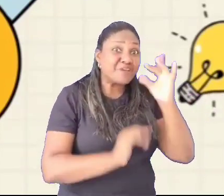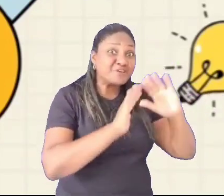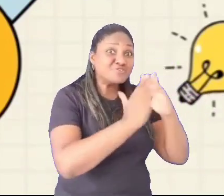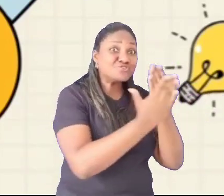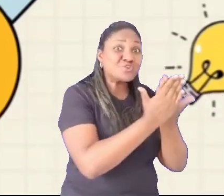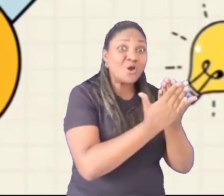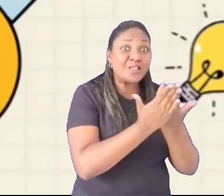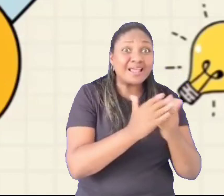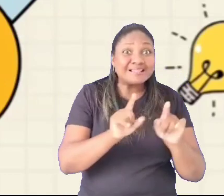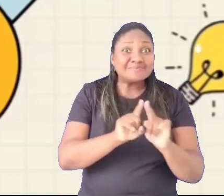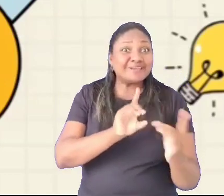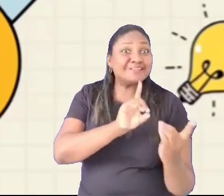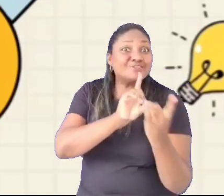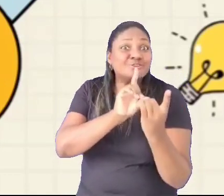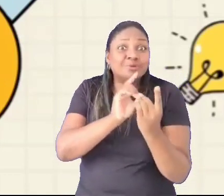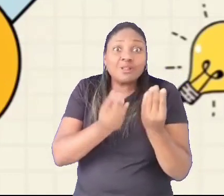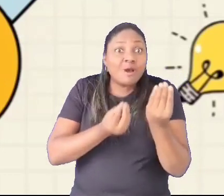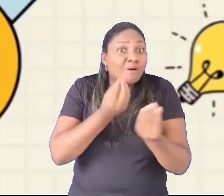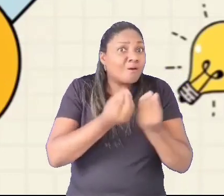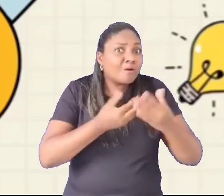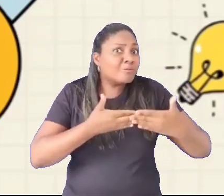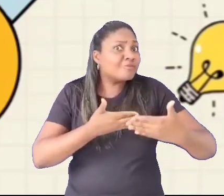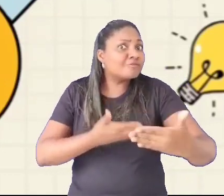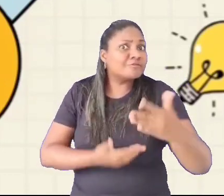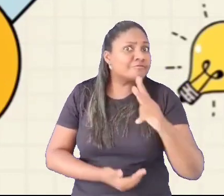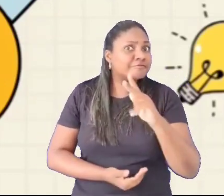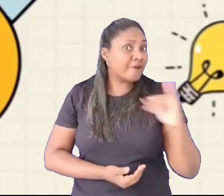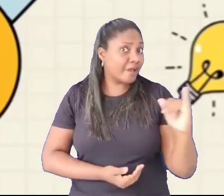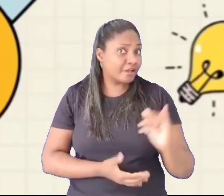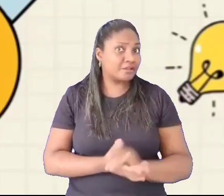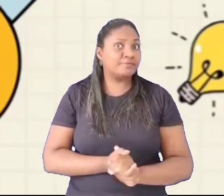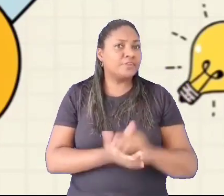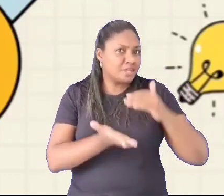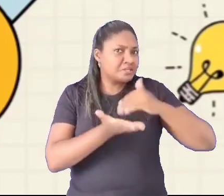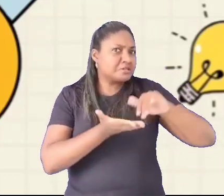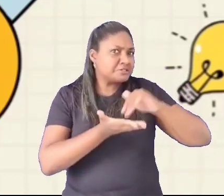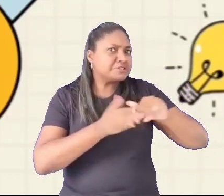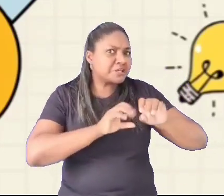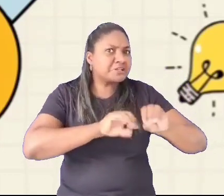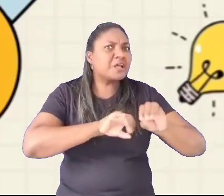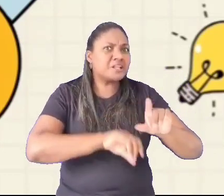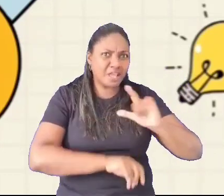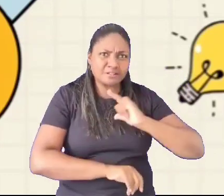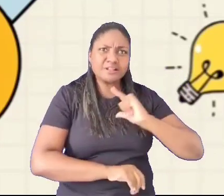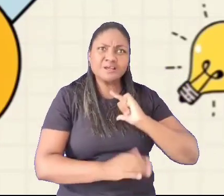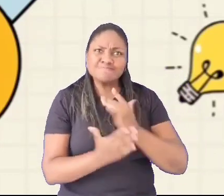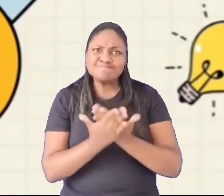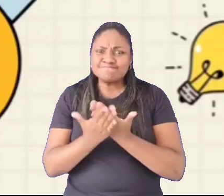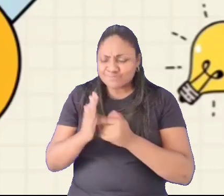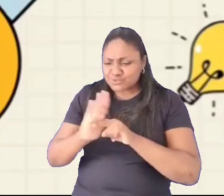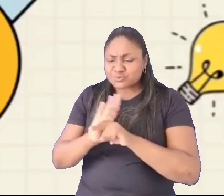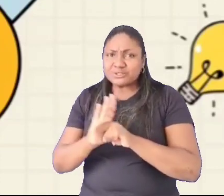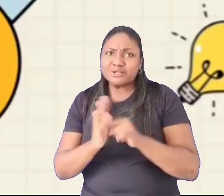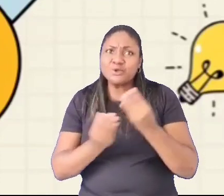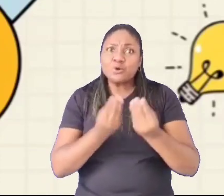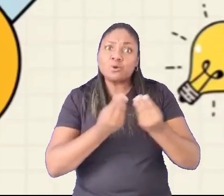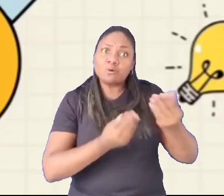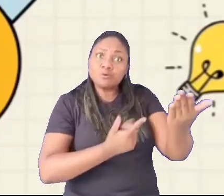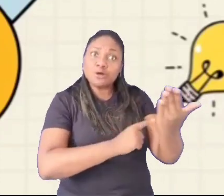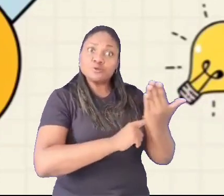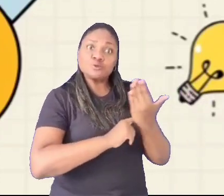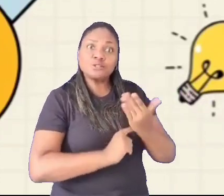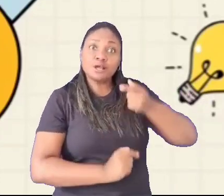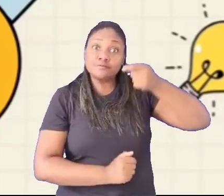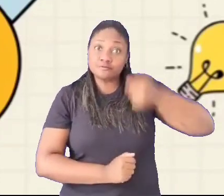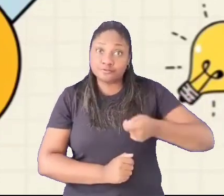escola, atender no presencial, como vai ser tudo isso. A secretaria está estudando tudo isso para passar para a gente uma questão bem